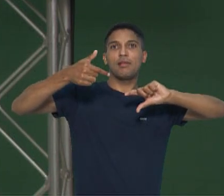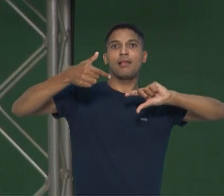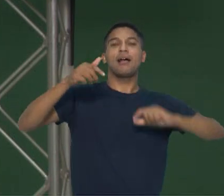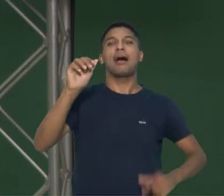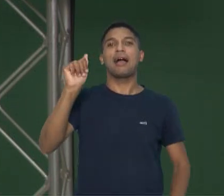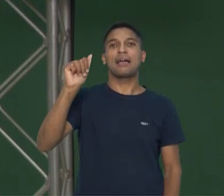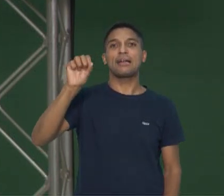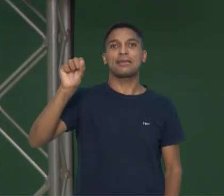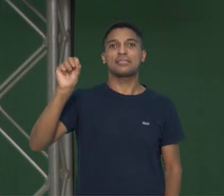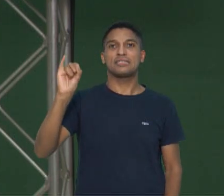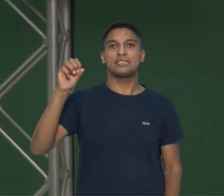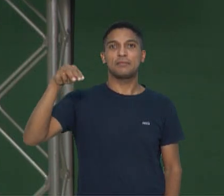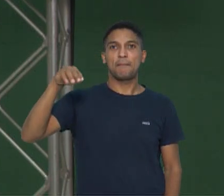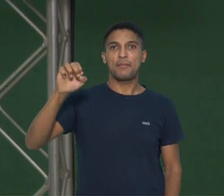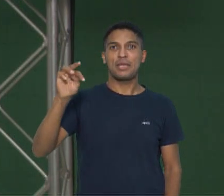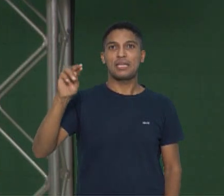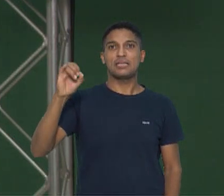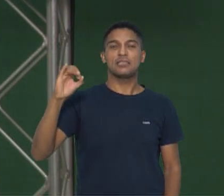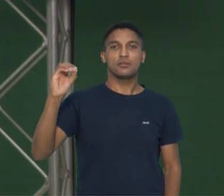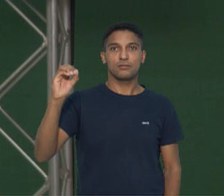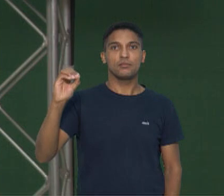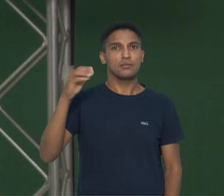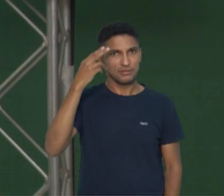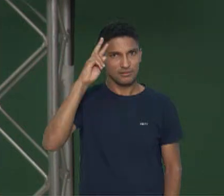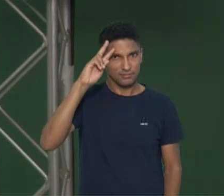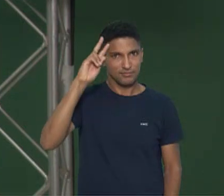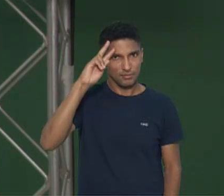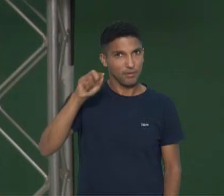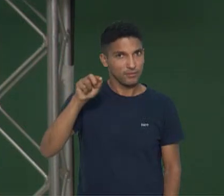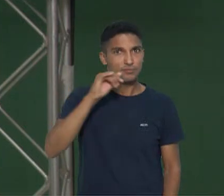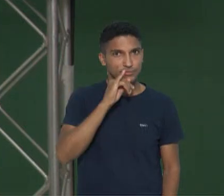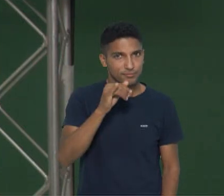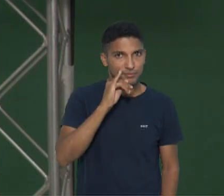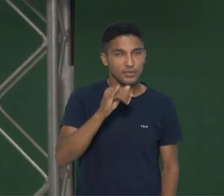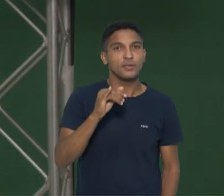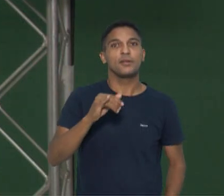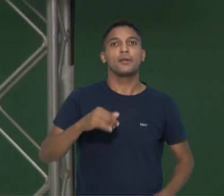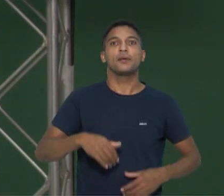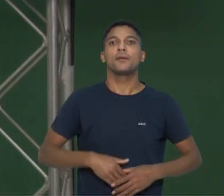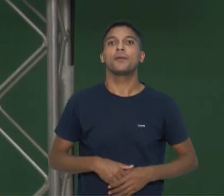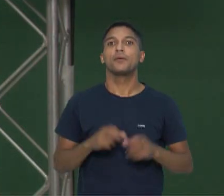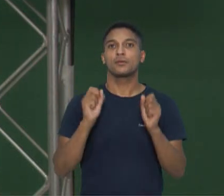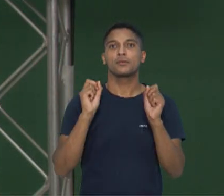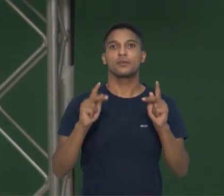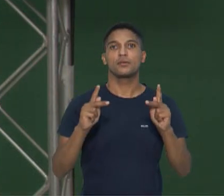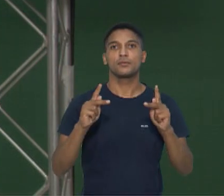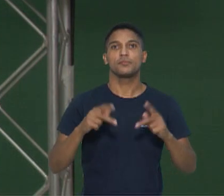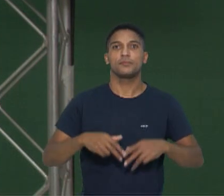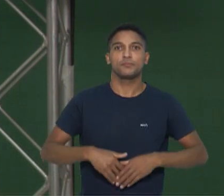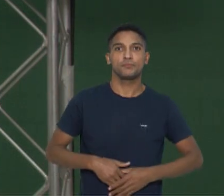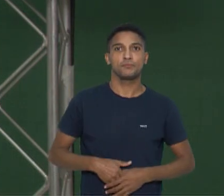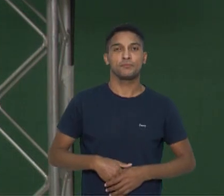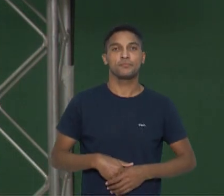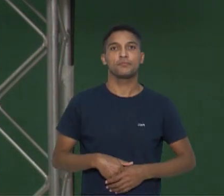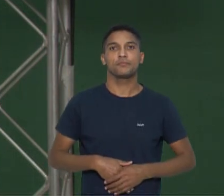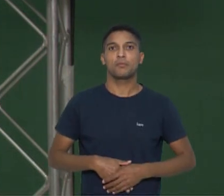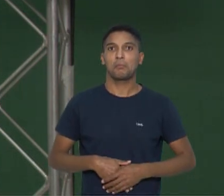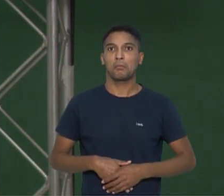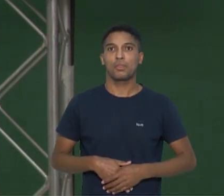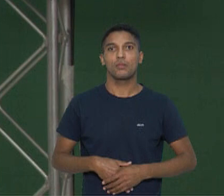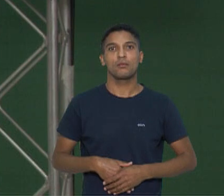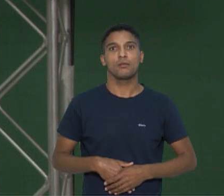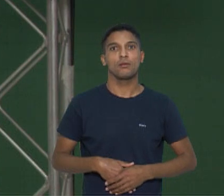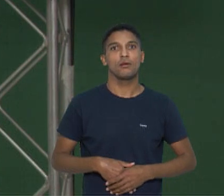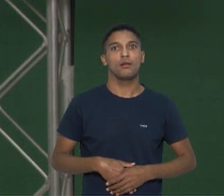Só para lembrar vocês, de repente aí não estava lembrando disso, ok? Muito bem. Próxima questãozinha para a gente